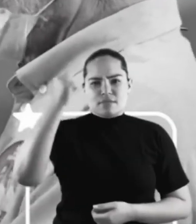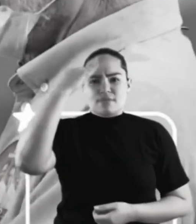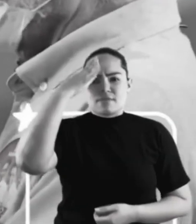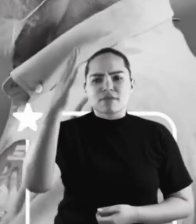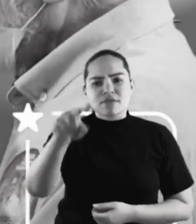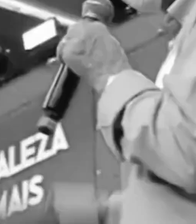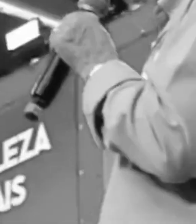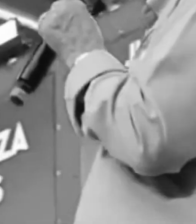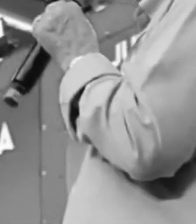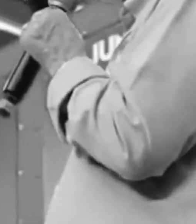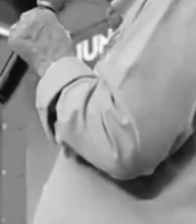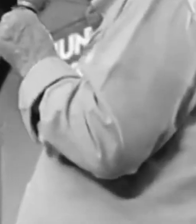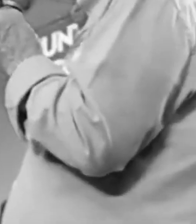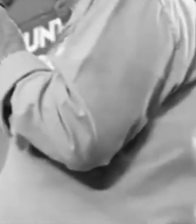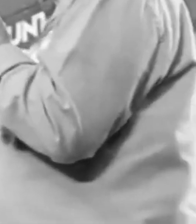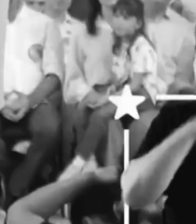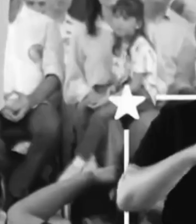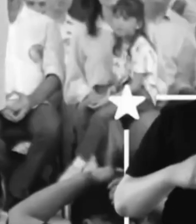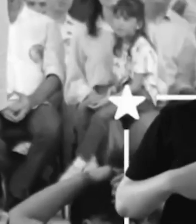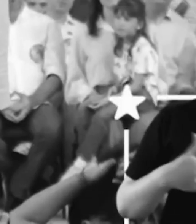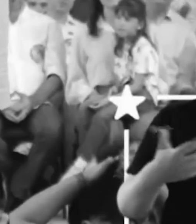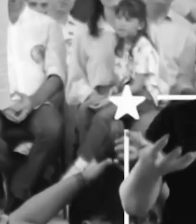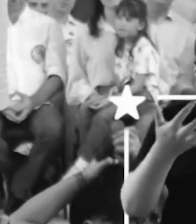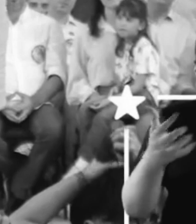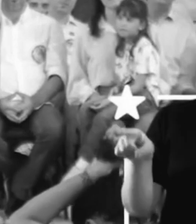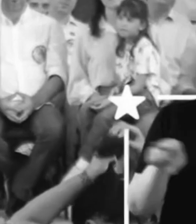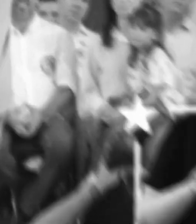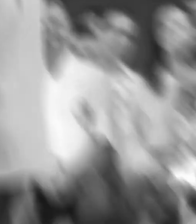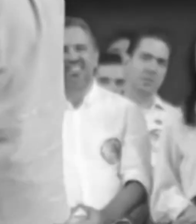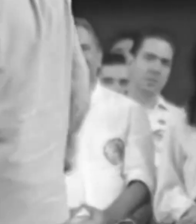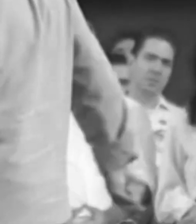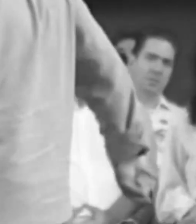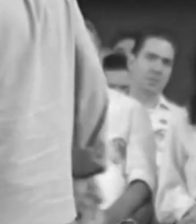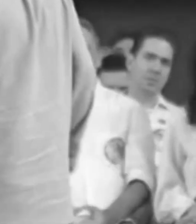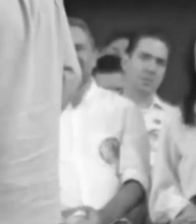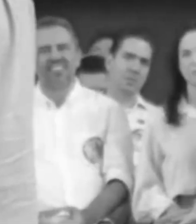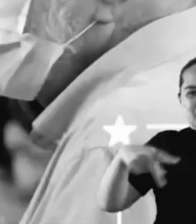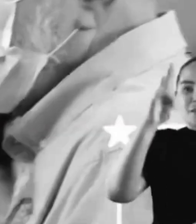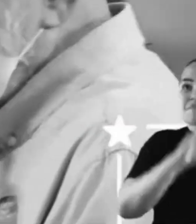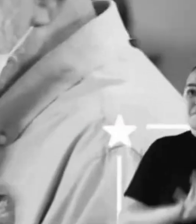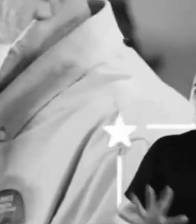contando forte dentro da sala. E com se morde, porque os